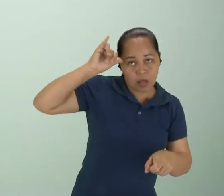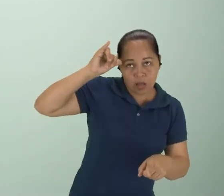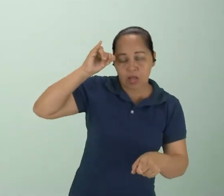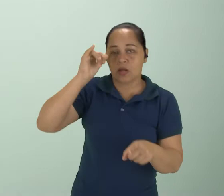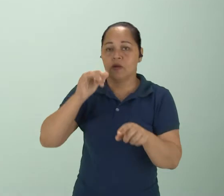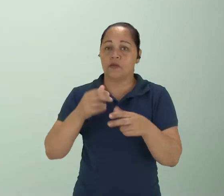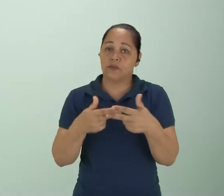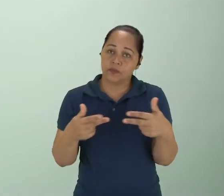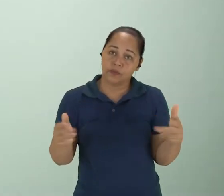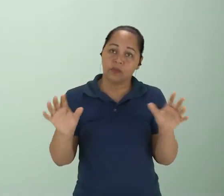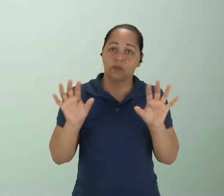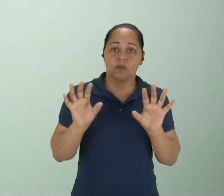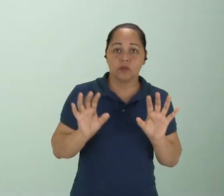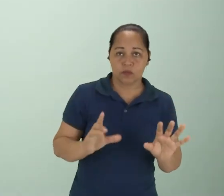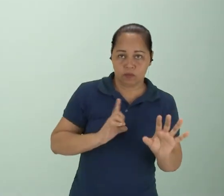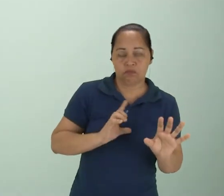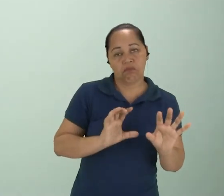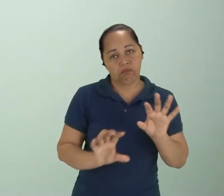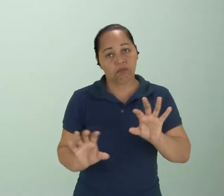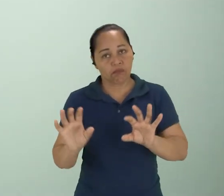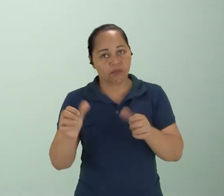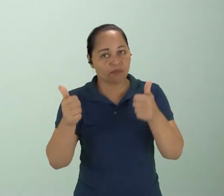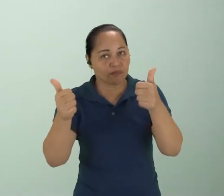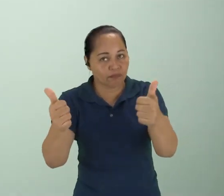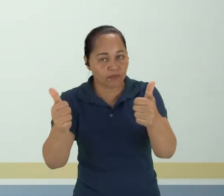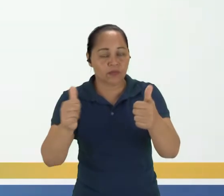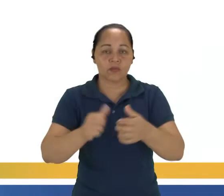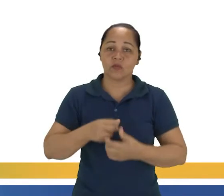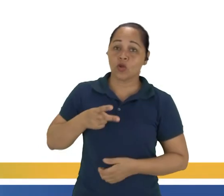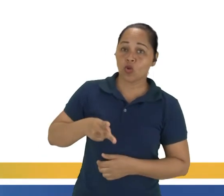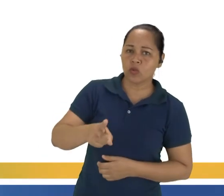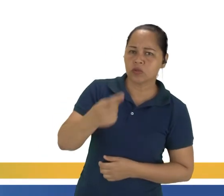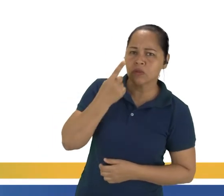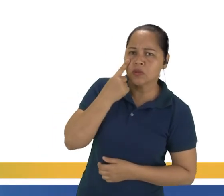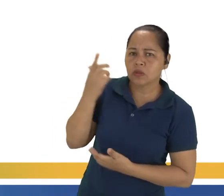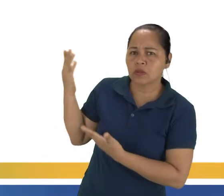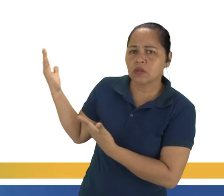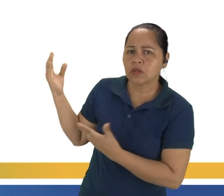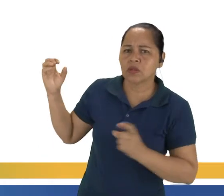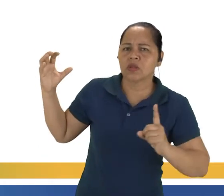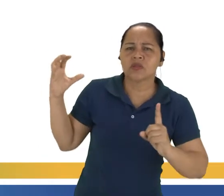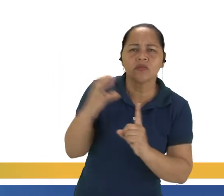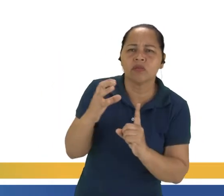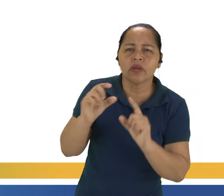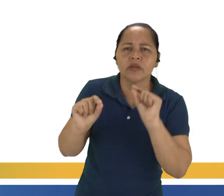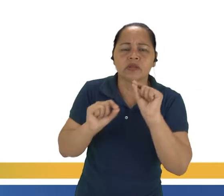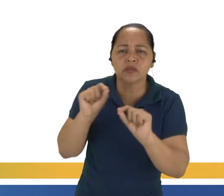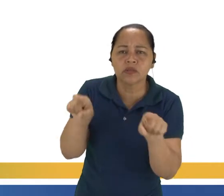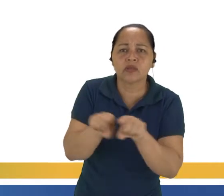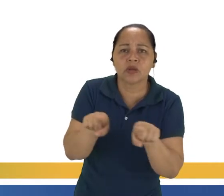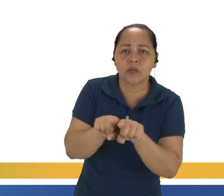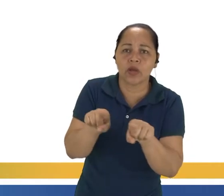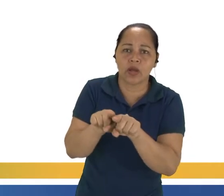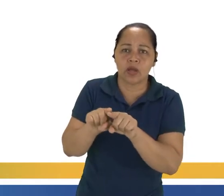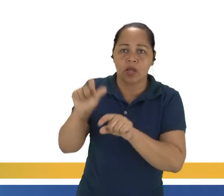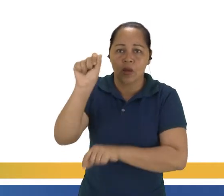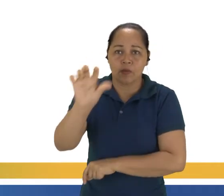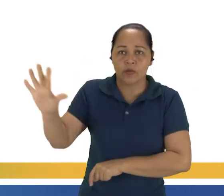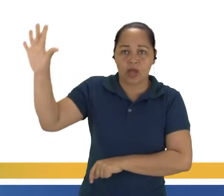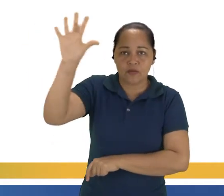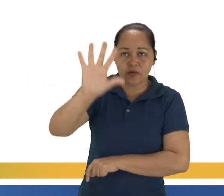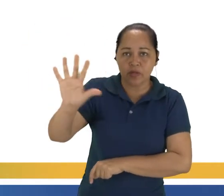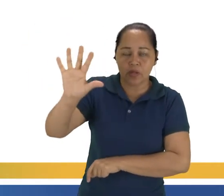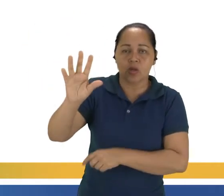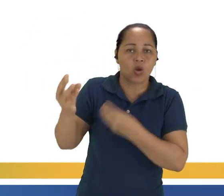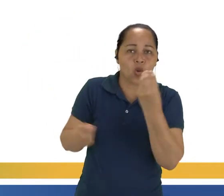muito essas regiões, tá bom? Continuando aí, e as influências africanas, que é um dos pontos chaves da nossa aula. Fique